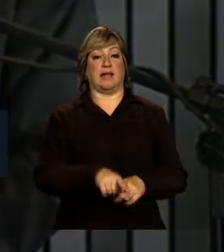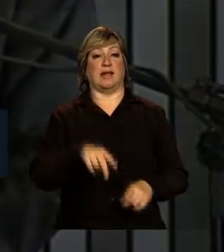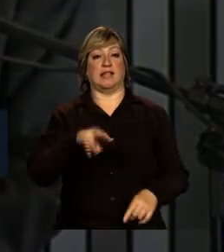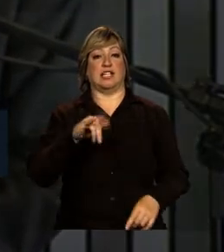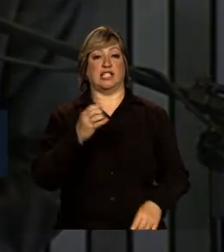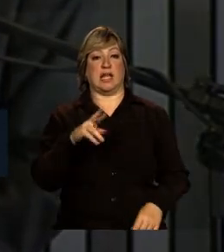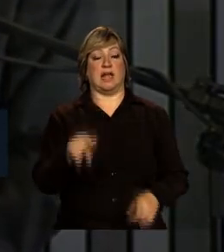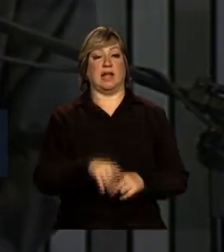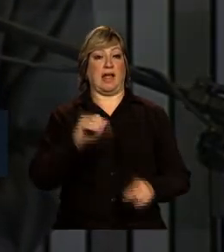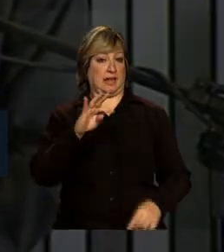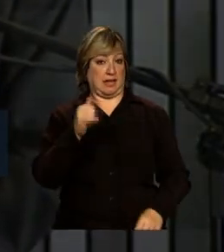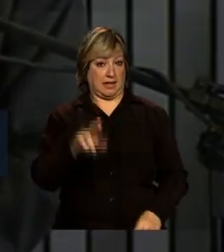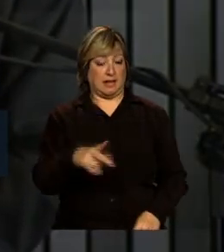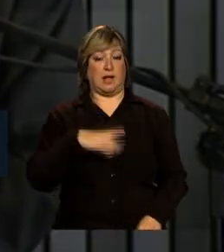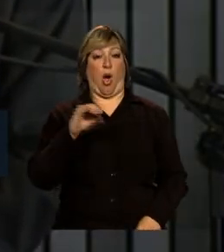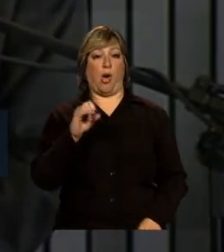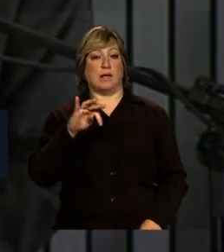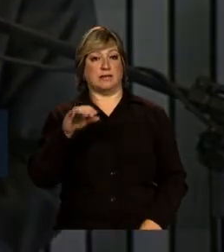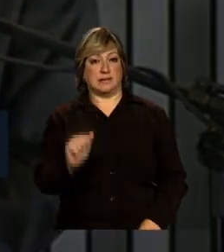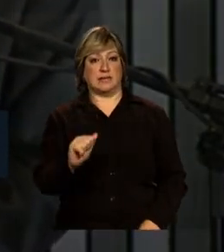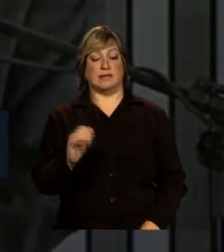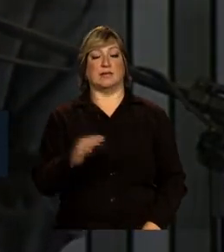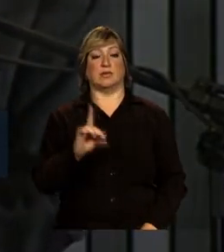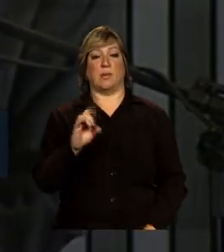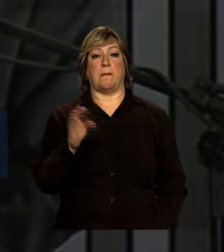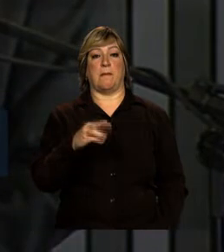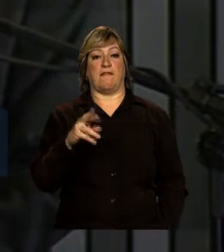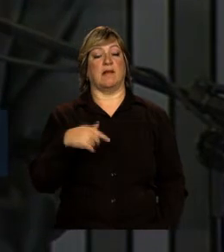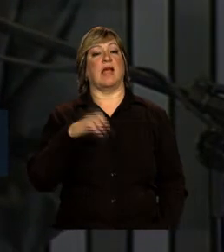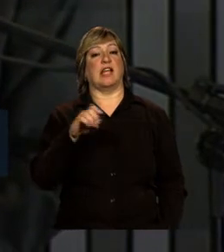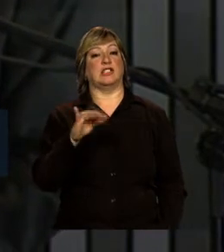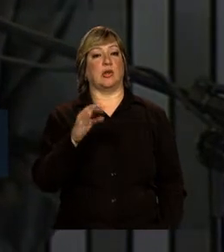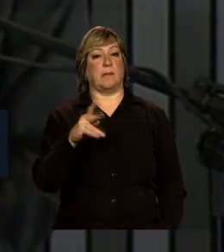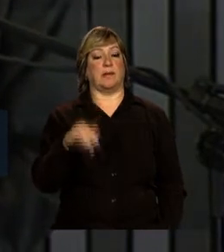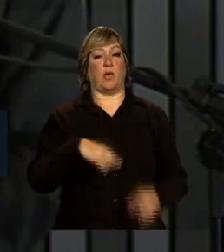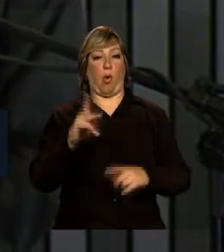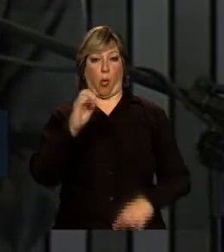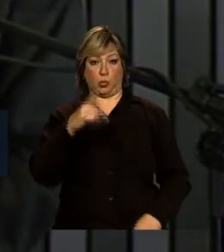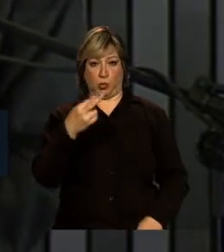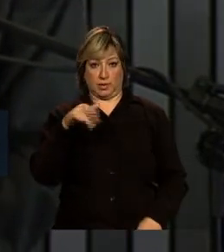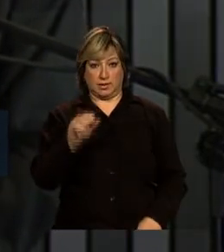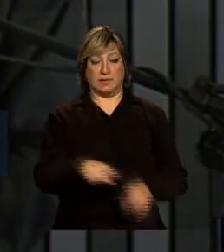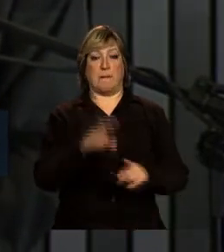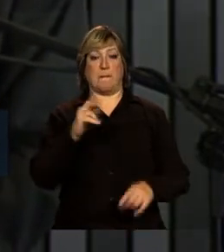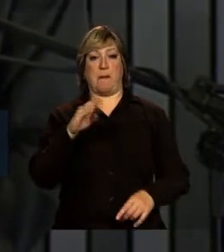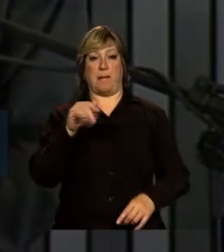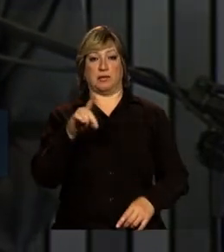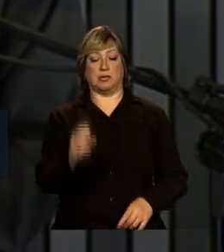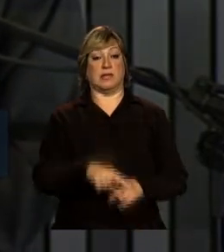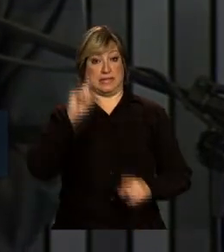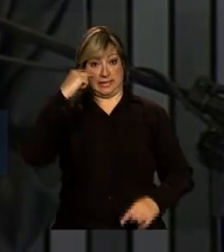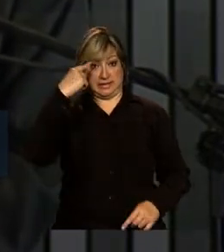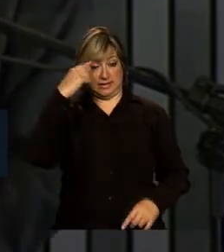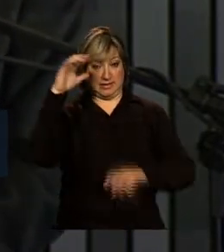Guadalupe, Catar, Costa do Marfim, Etiópia, Honduras, Barbados,